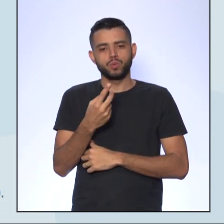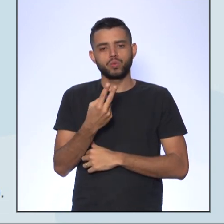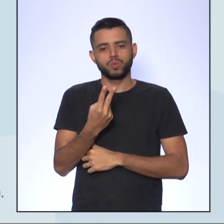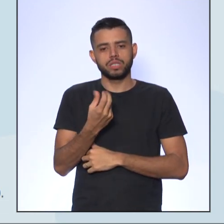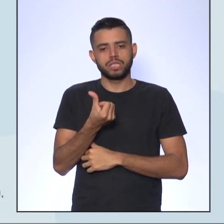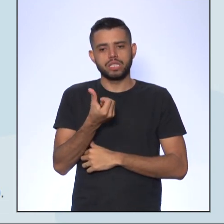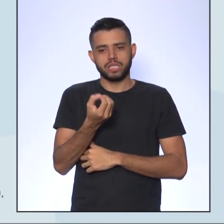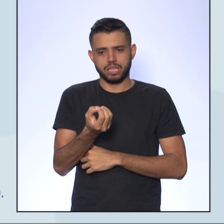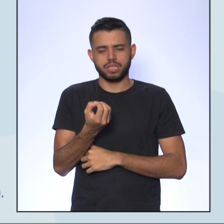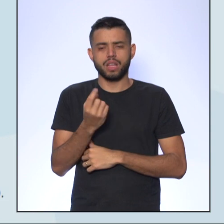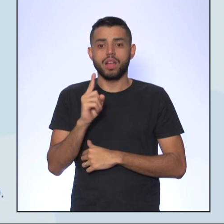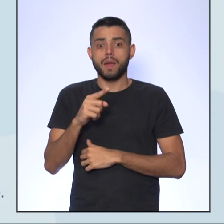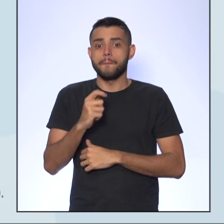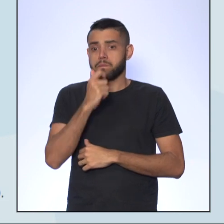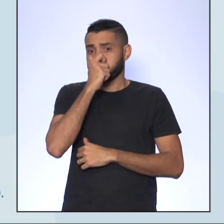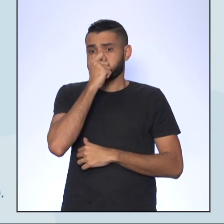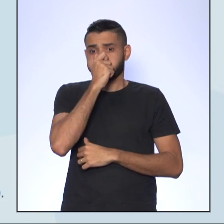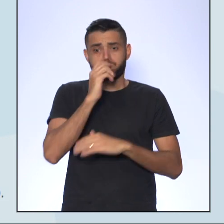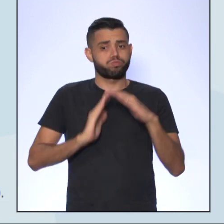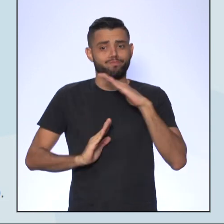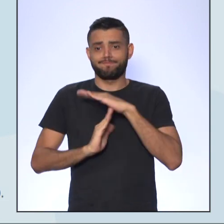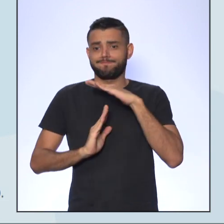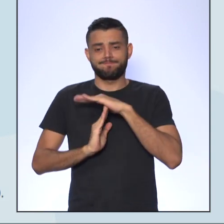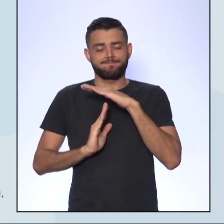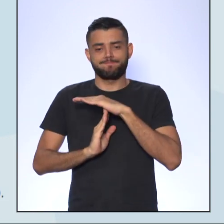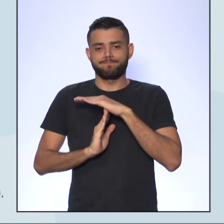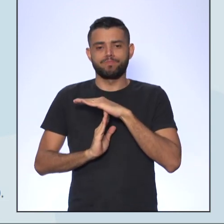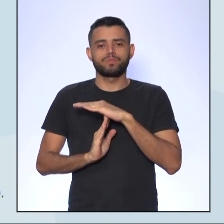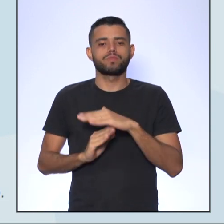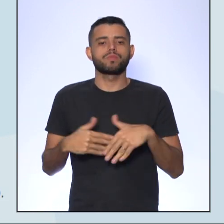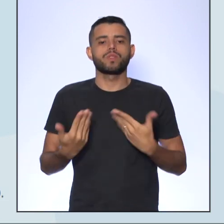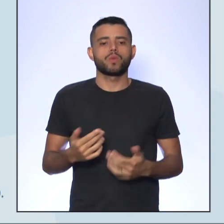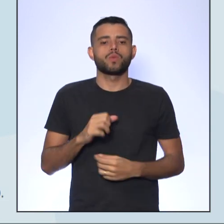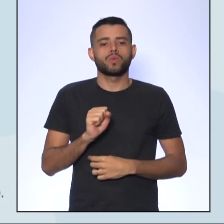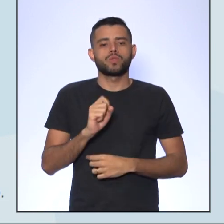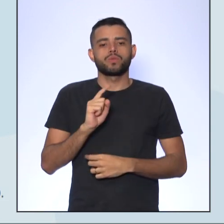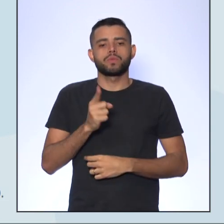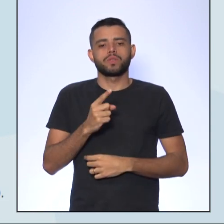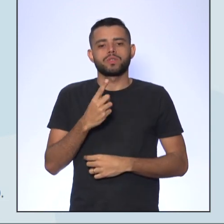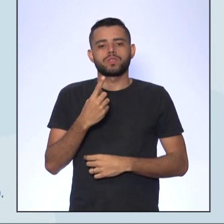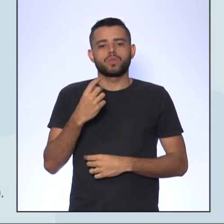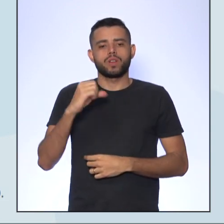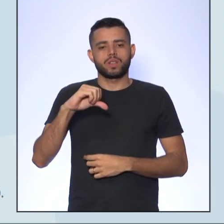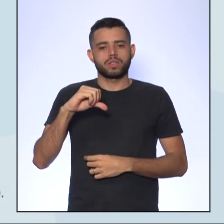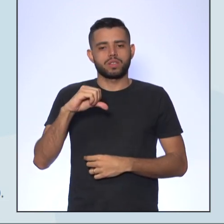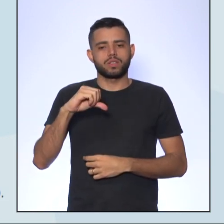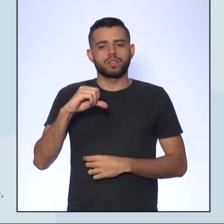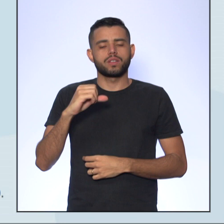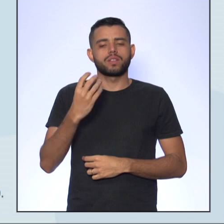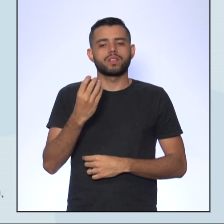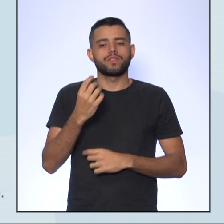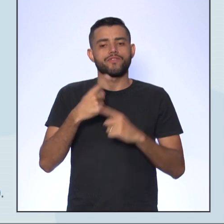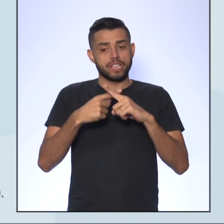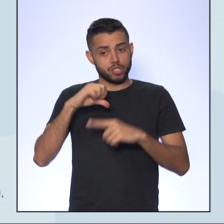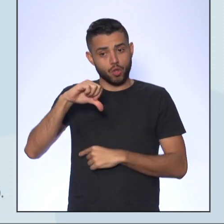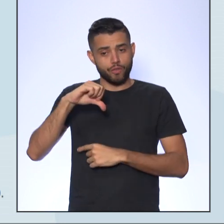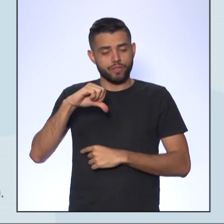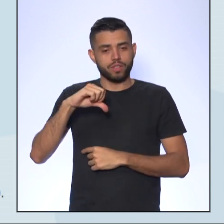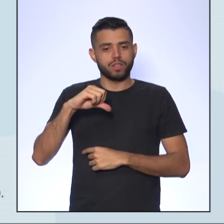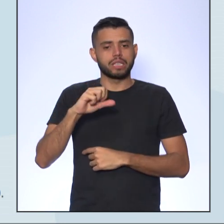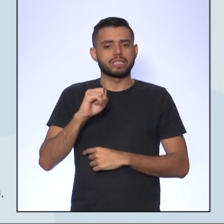73.260, que é a lotação máxima. Então, eu fiz 8.140 e multipliquei por 9. Se eu multiplicar por 3, que é